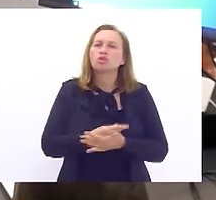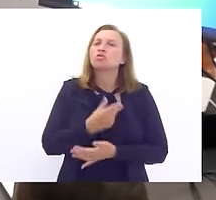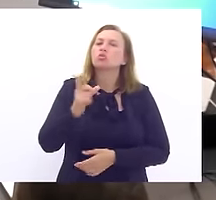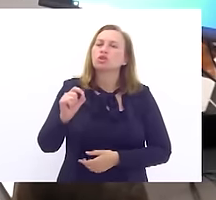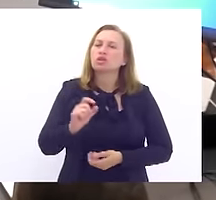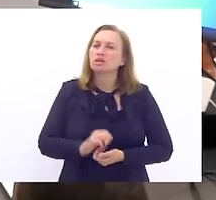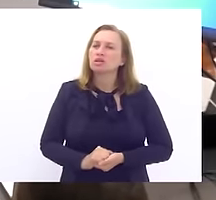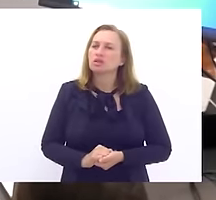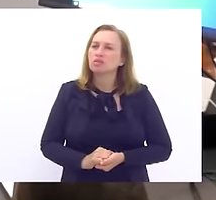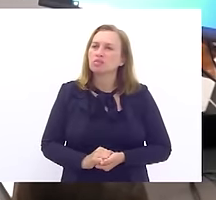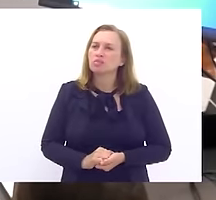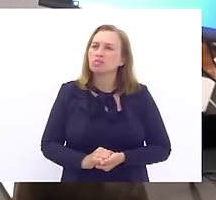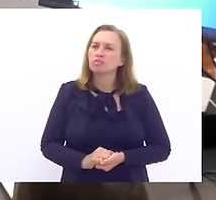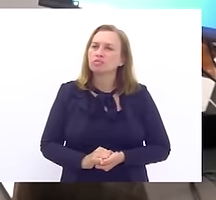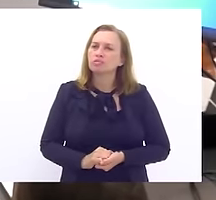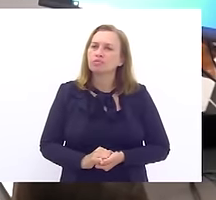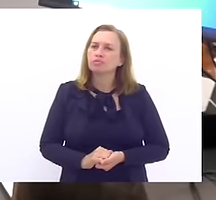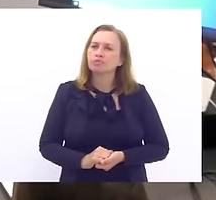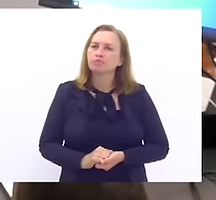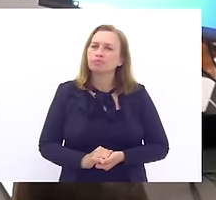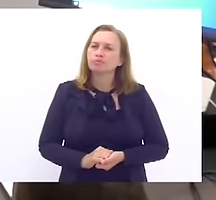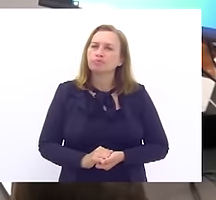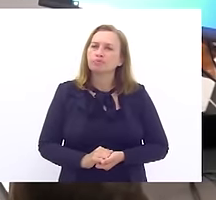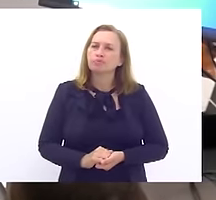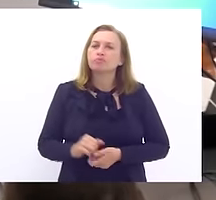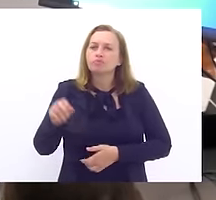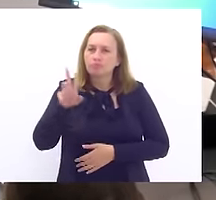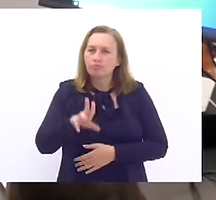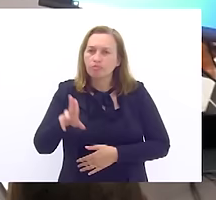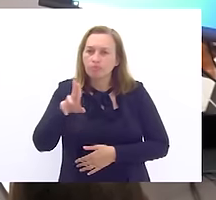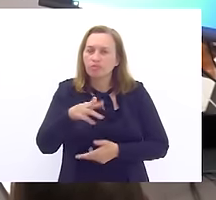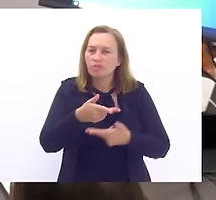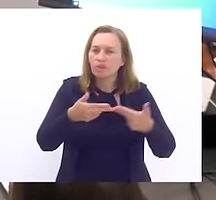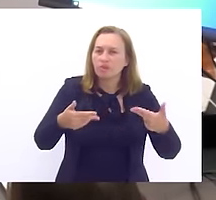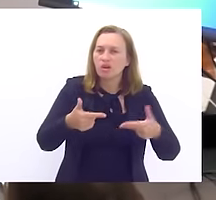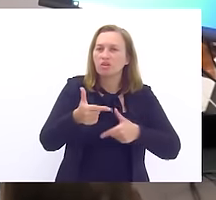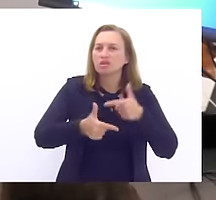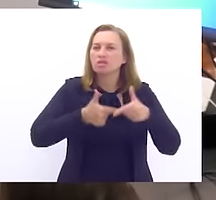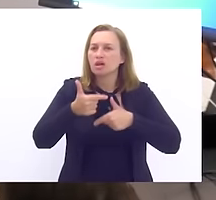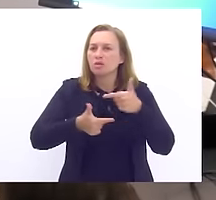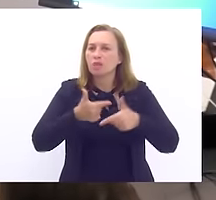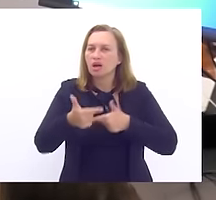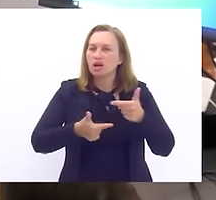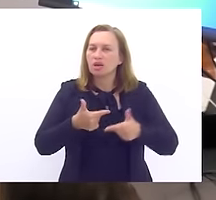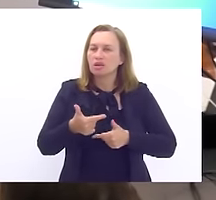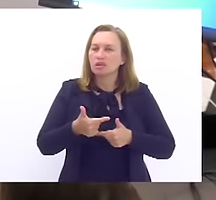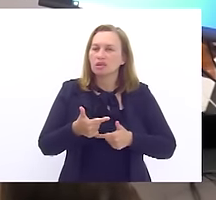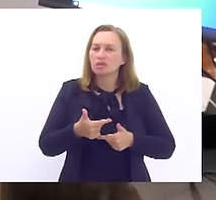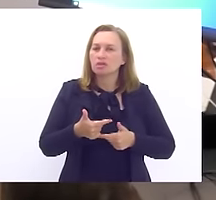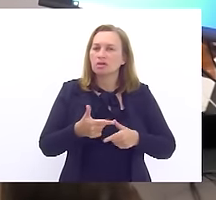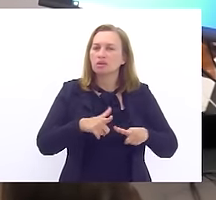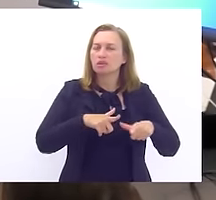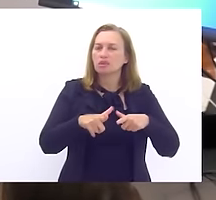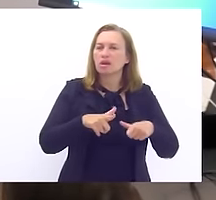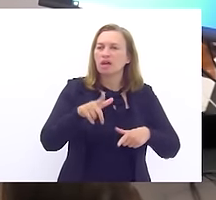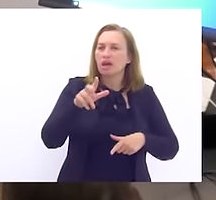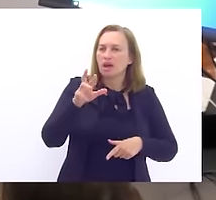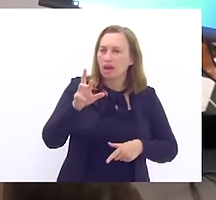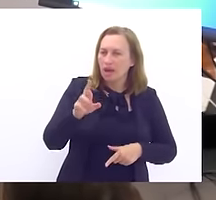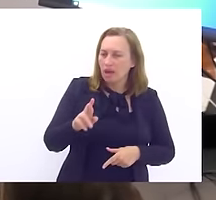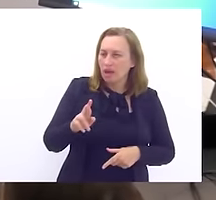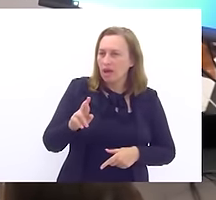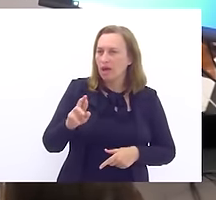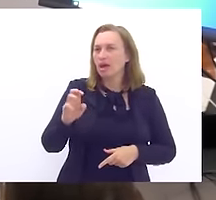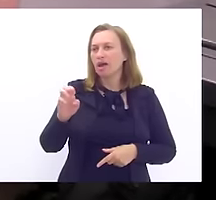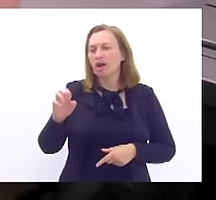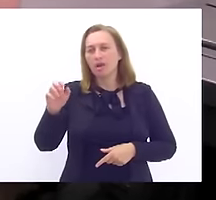a gente utiliza muitas operações que a gente chama de operação rap 3 vulgamente chamada